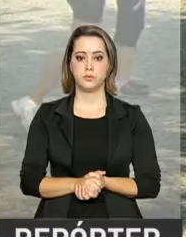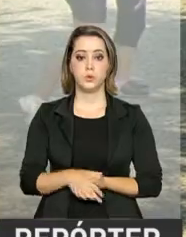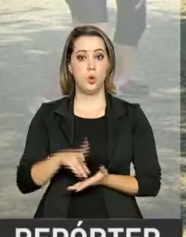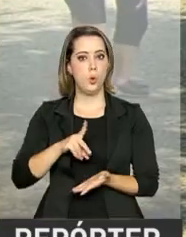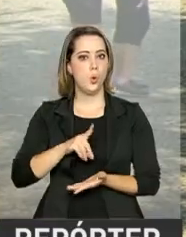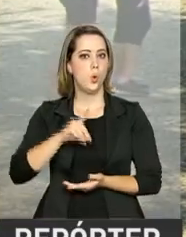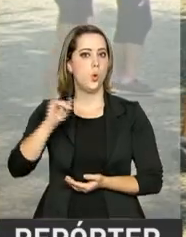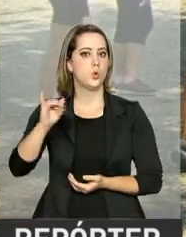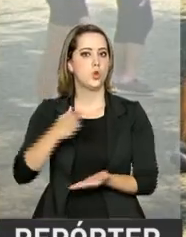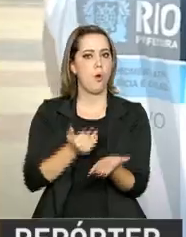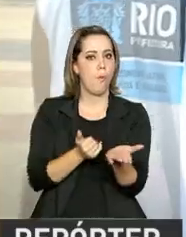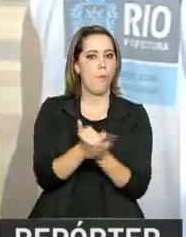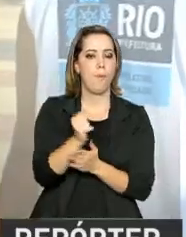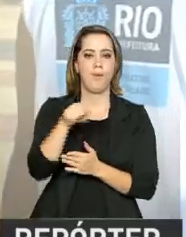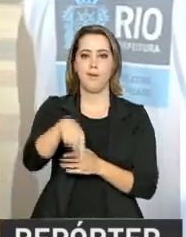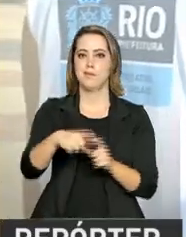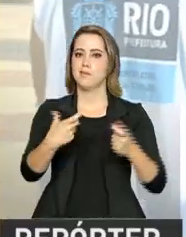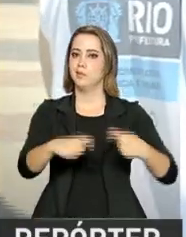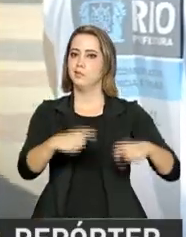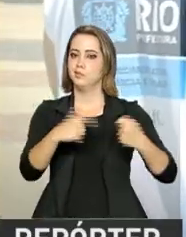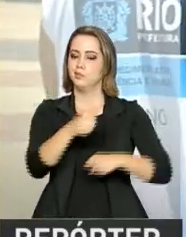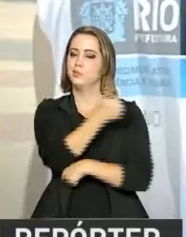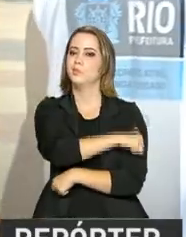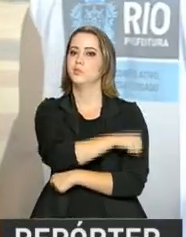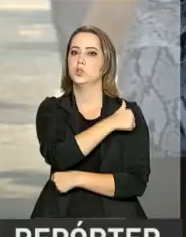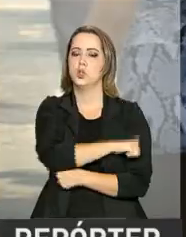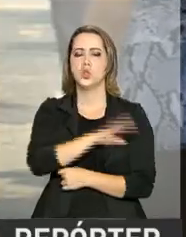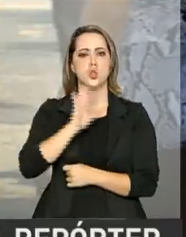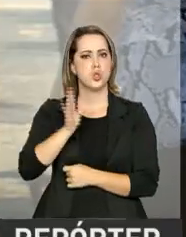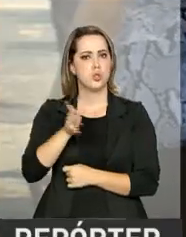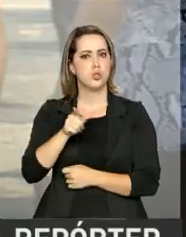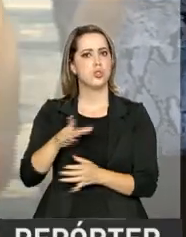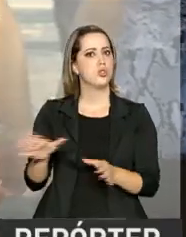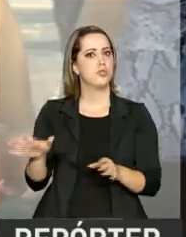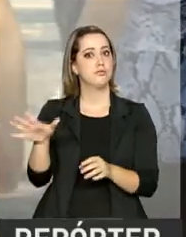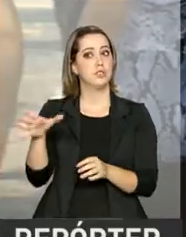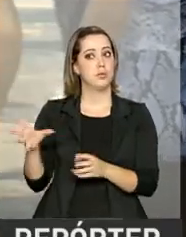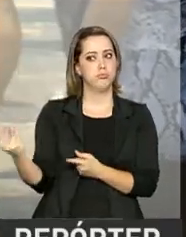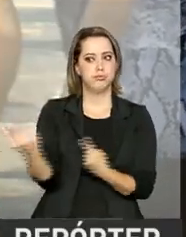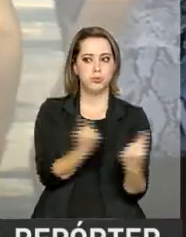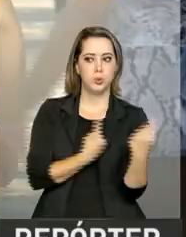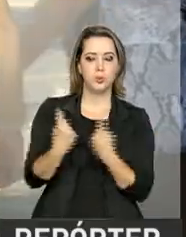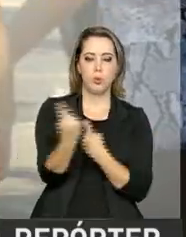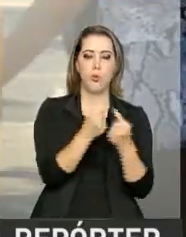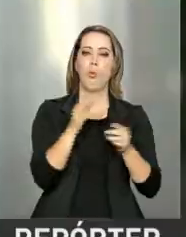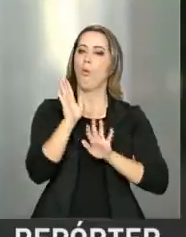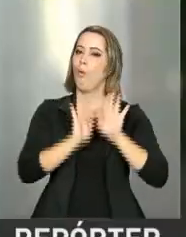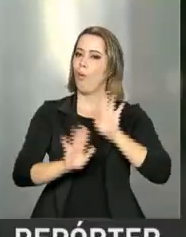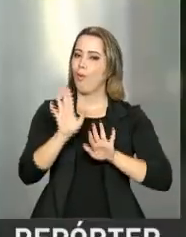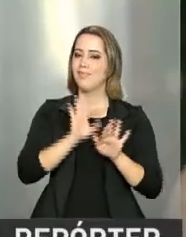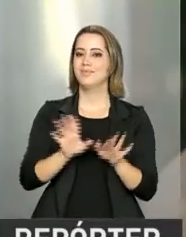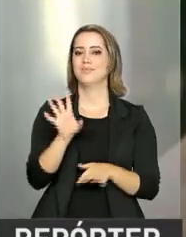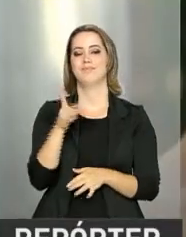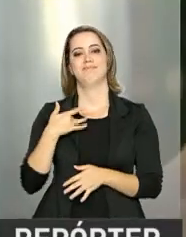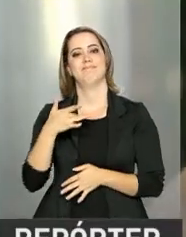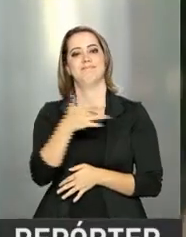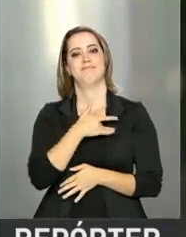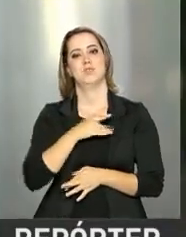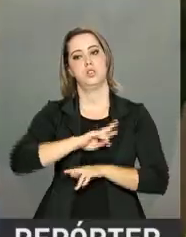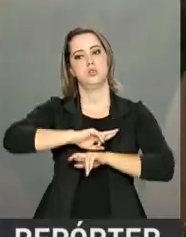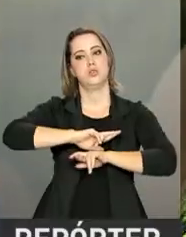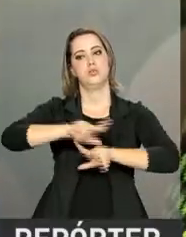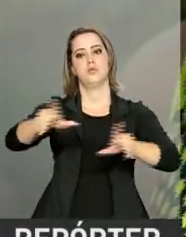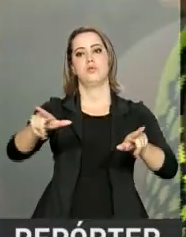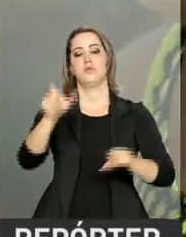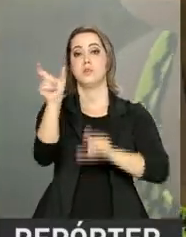Dia e essa praça na zona sul do Rio de Janeiro já está assim, cheia de gente cuidando da saúde. A maioria das pessoas tem